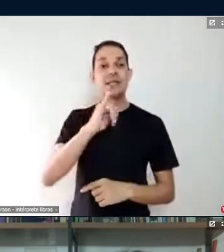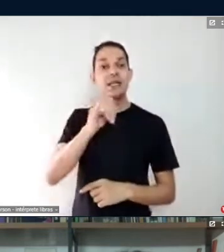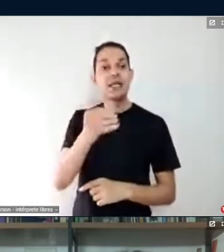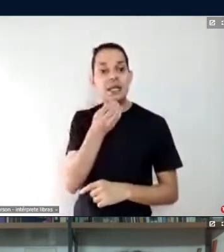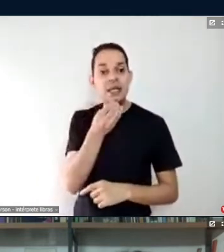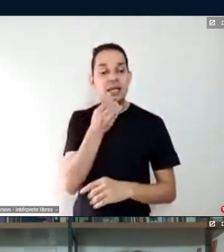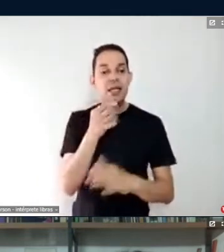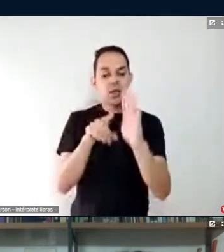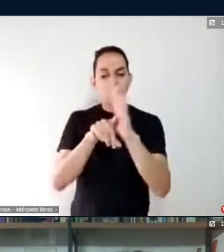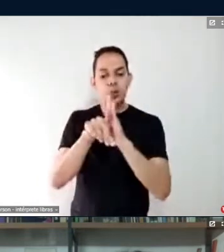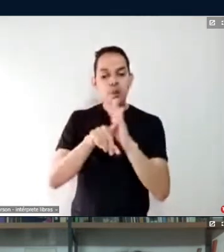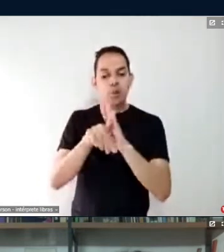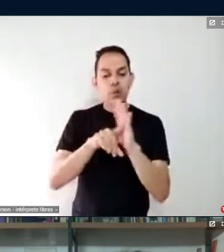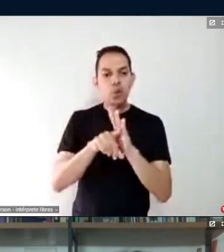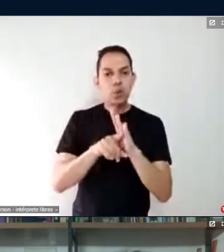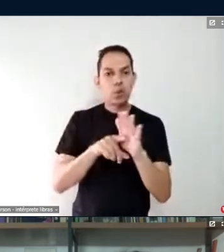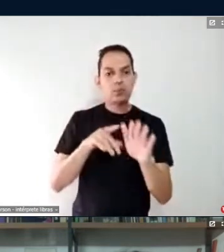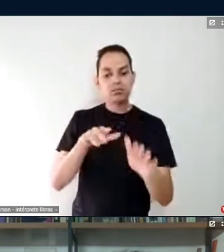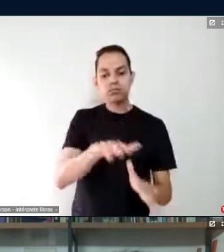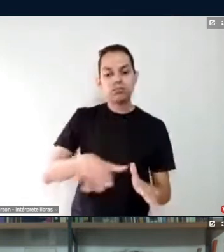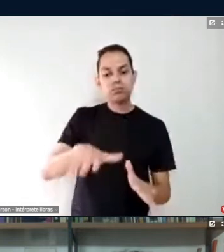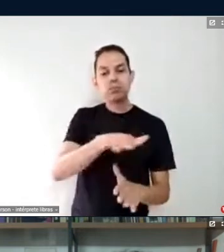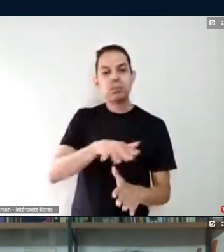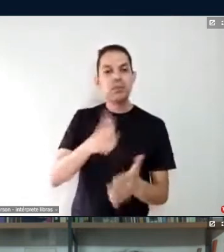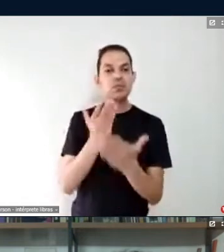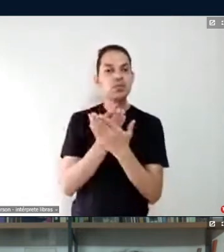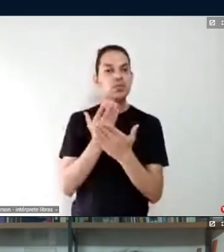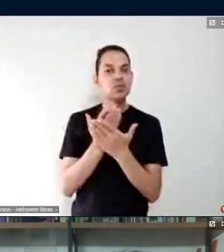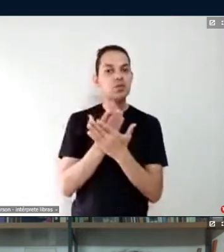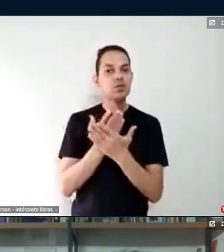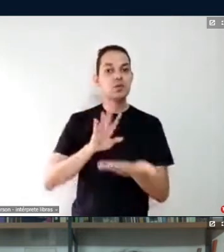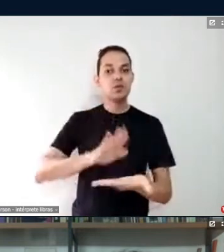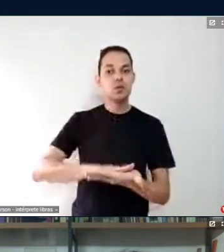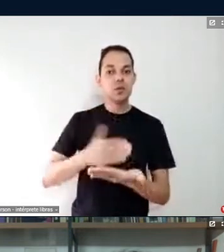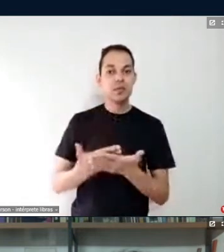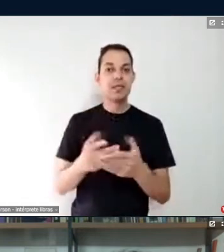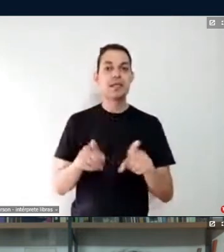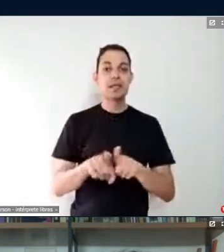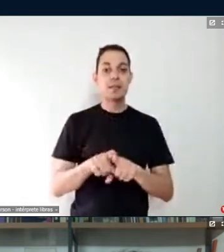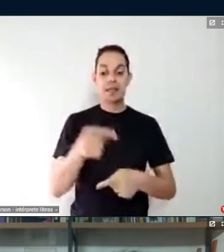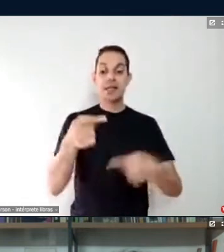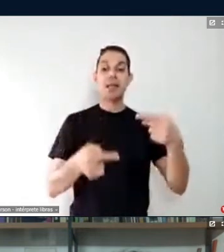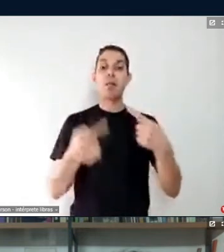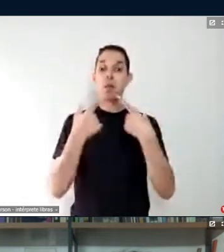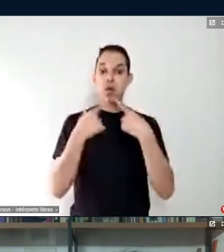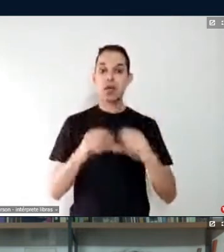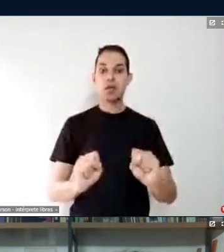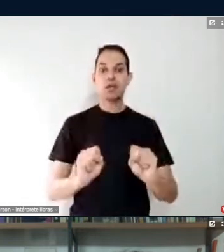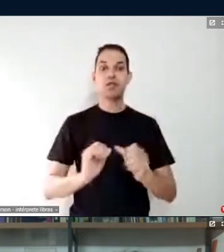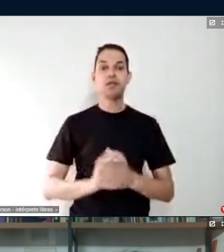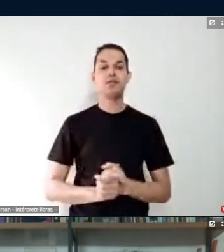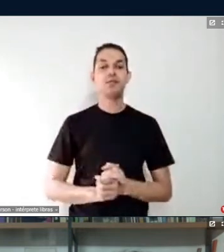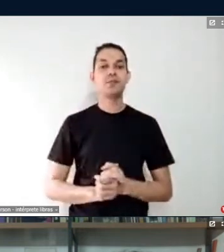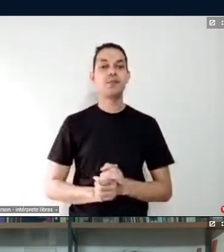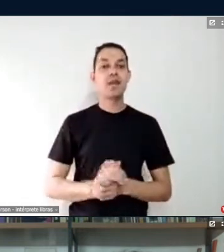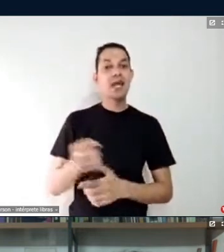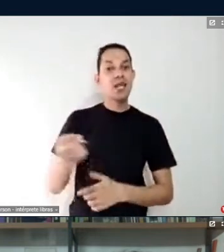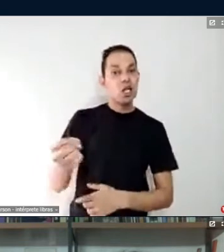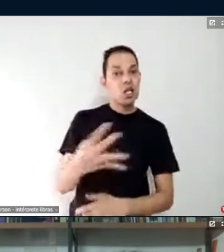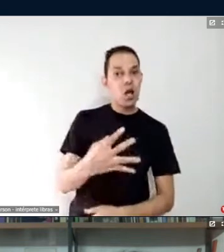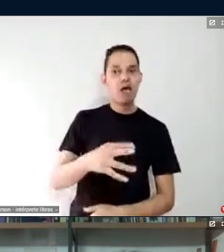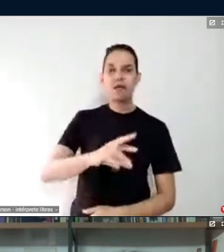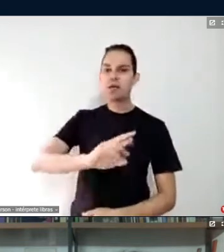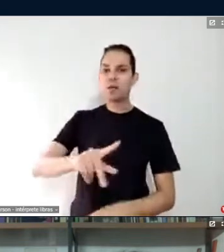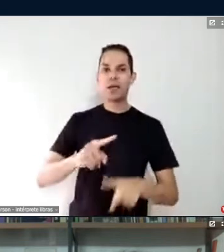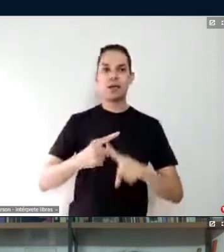frente e linha de pesquisa dentro da parte dos estudos da interpretação dentro da política linguística. Não digo nova, pois um dos membros da banca,